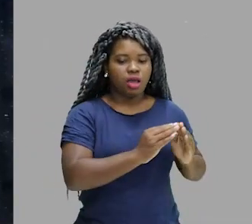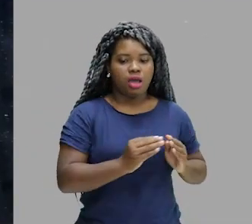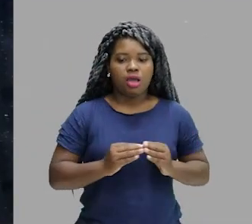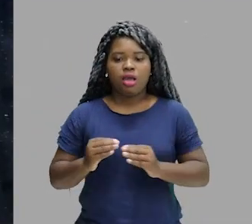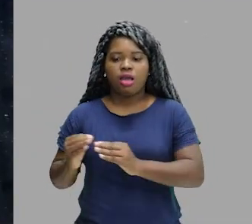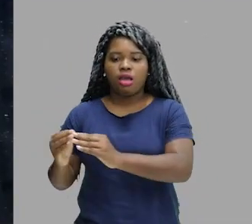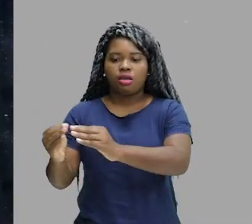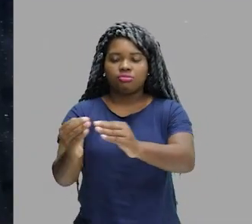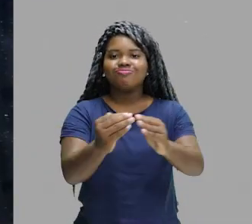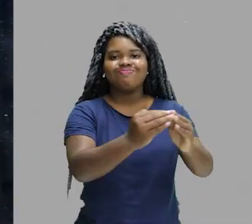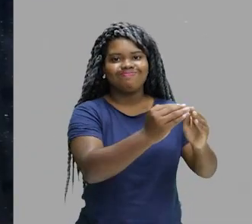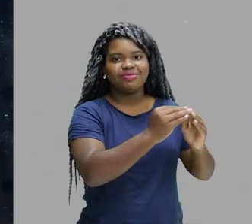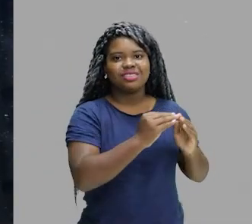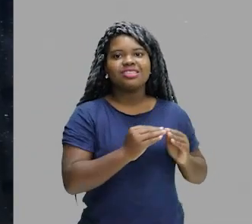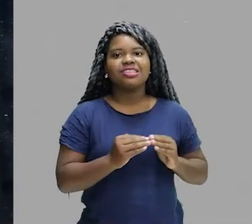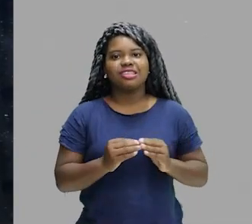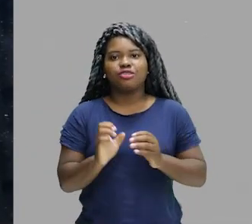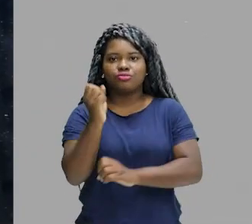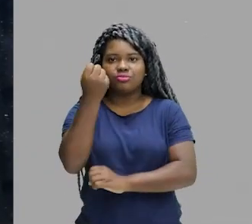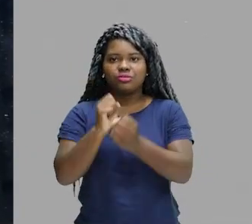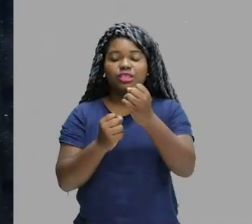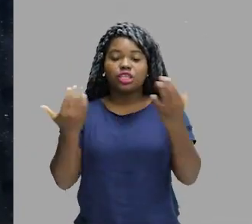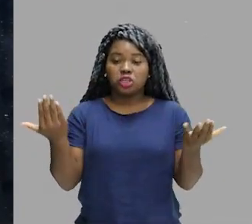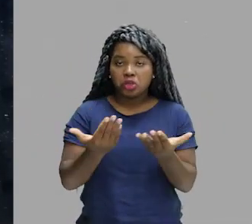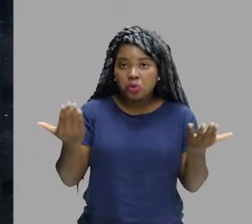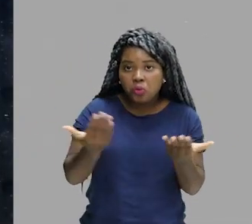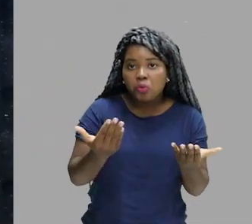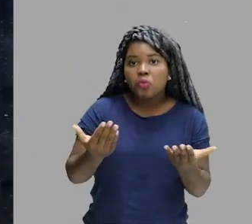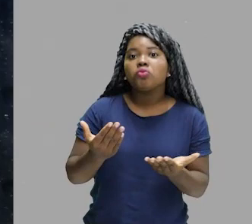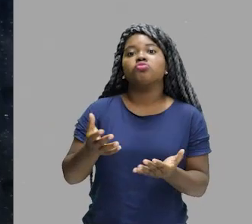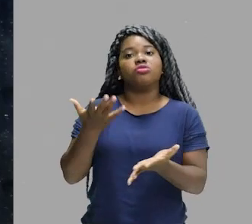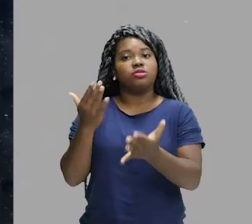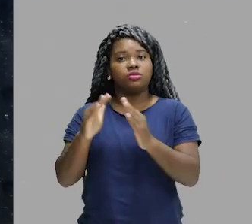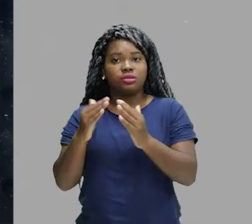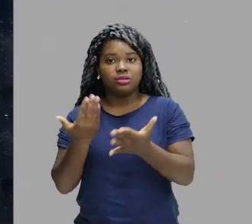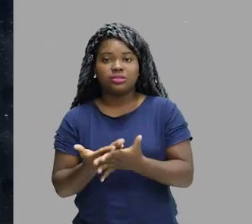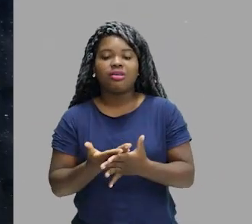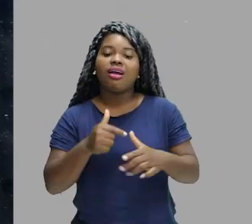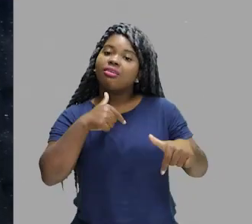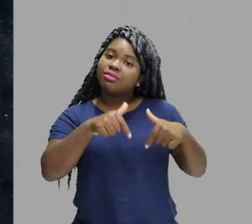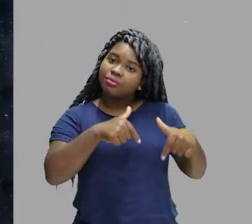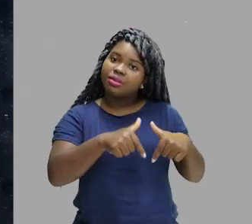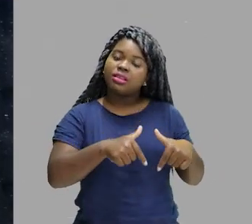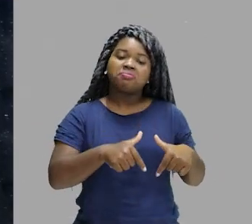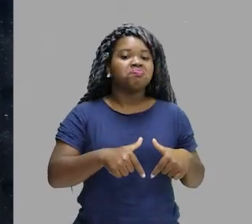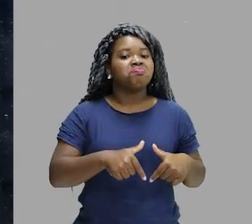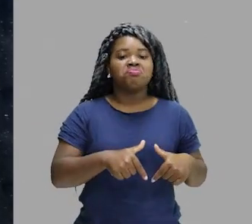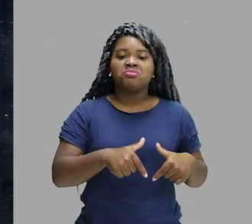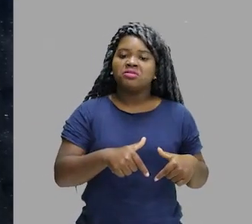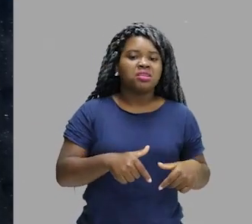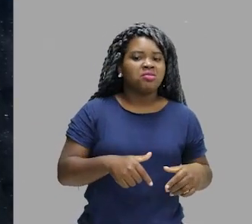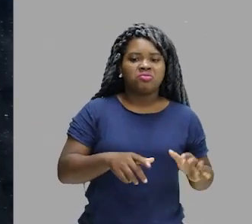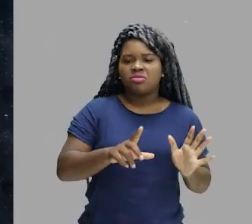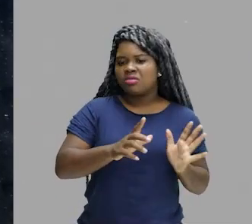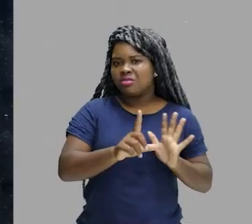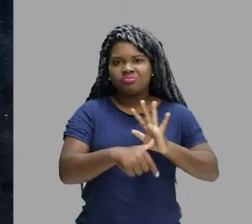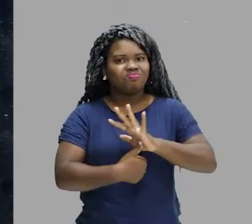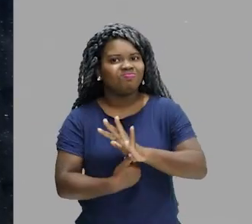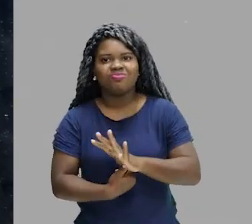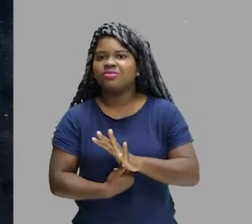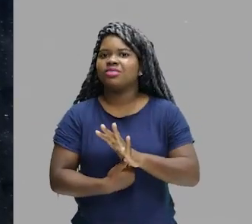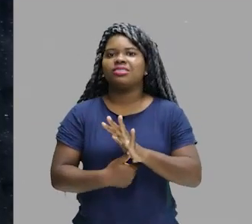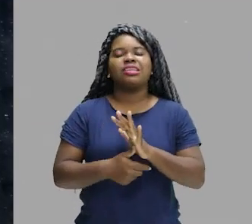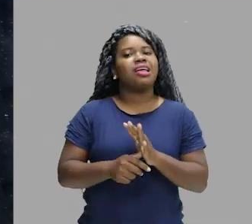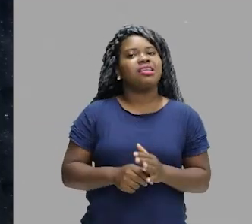redor dessa fábrica, né, que hoje é uma escola, trabalhavam nela. Não chegava atrasado, e se faltasse, mandava alguém da